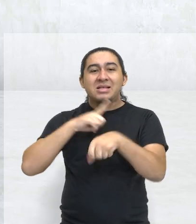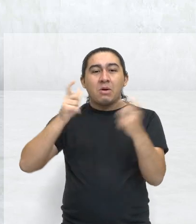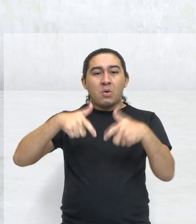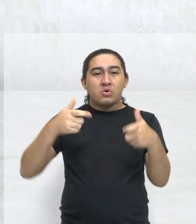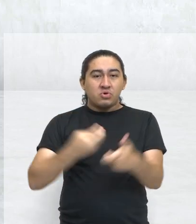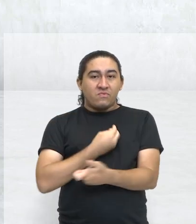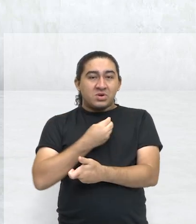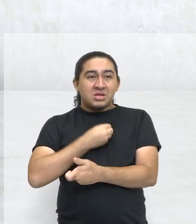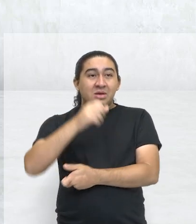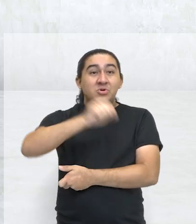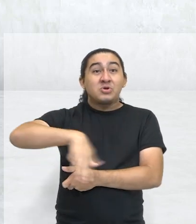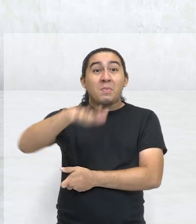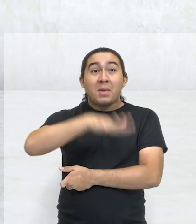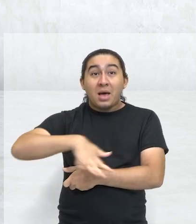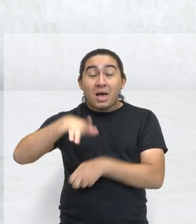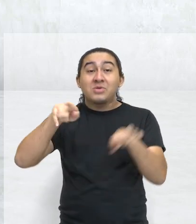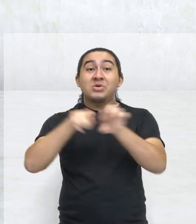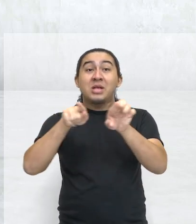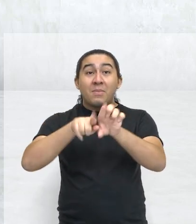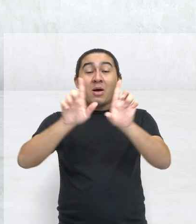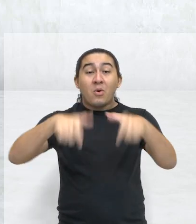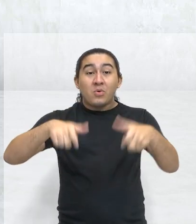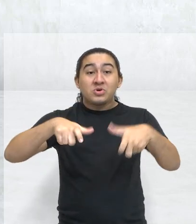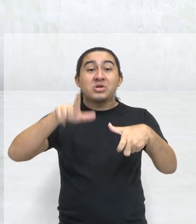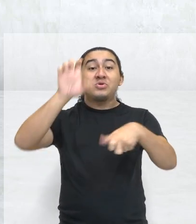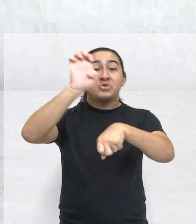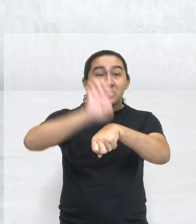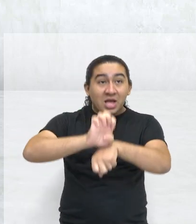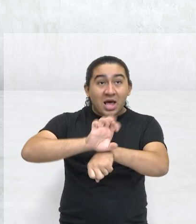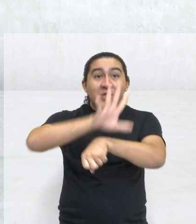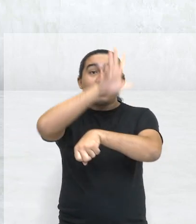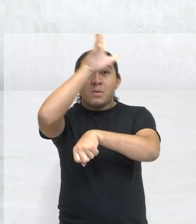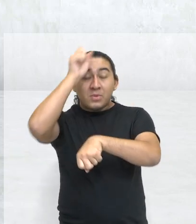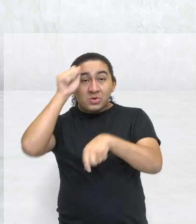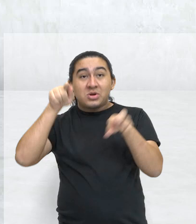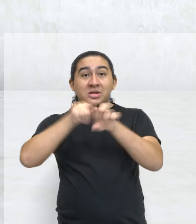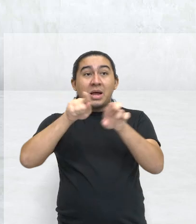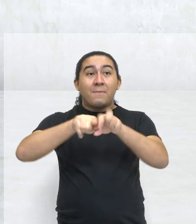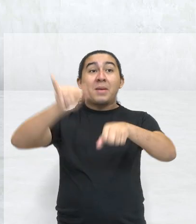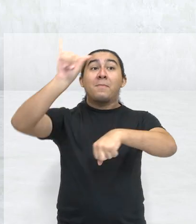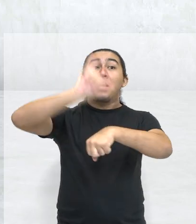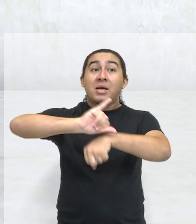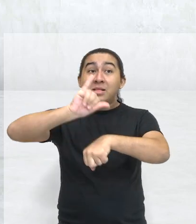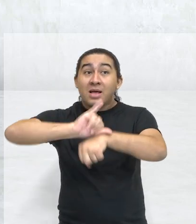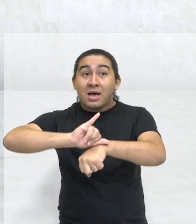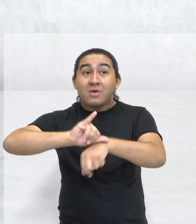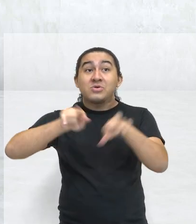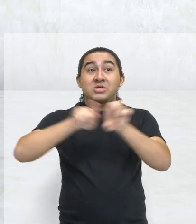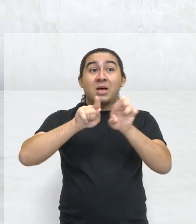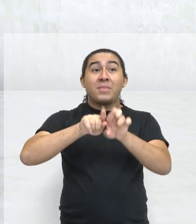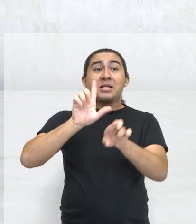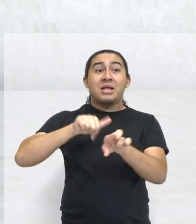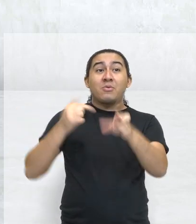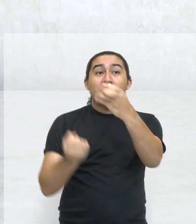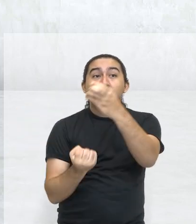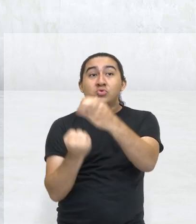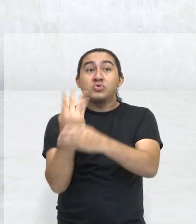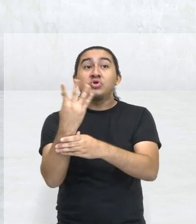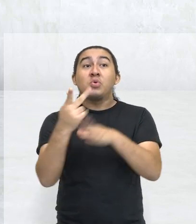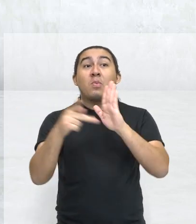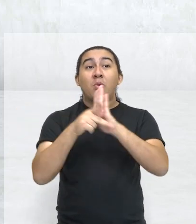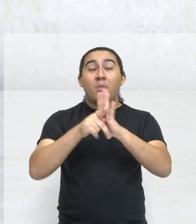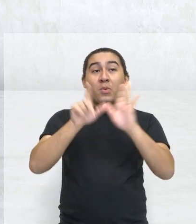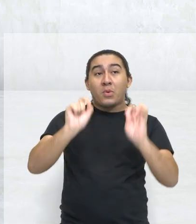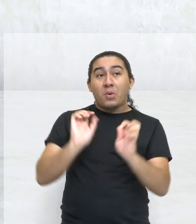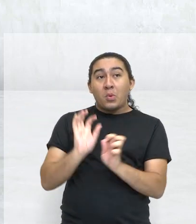estão em atividade aqui no Amazonas e Manaus. E aí nós temos, dentro disso foi criado, né,